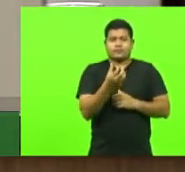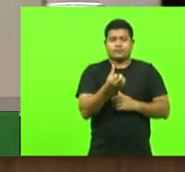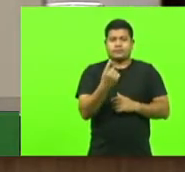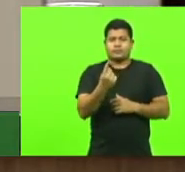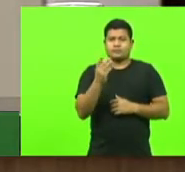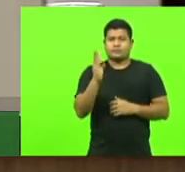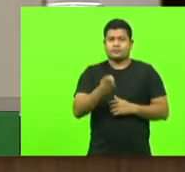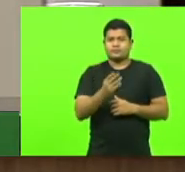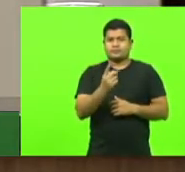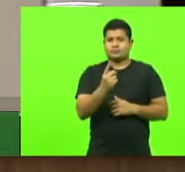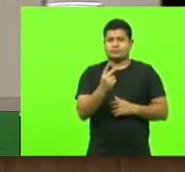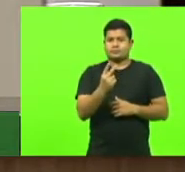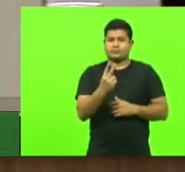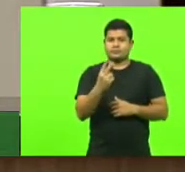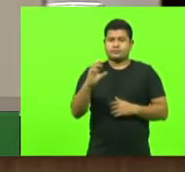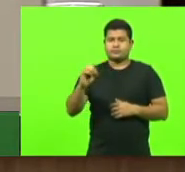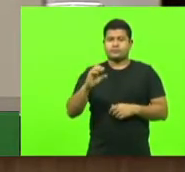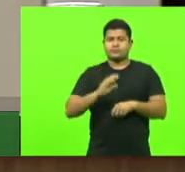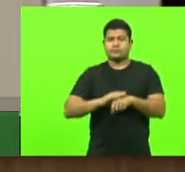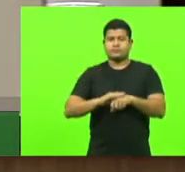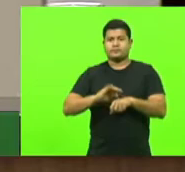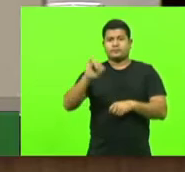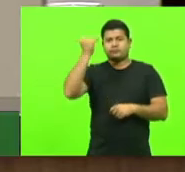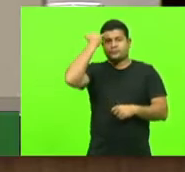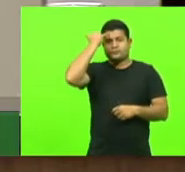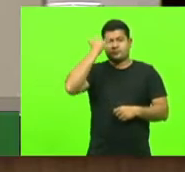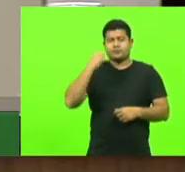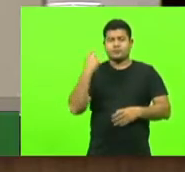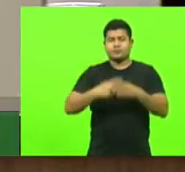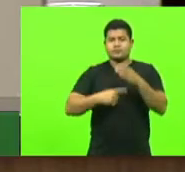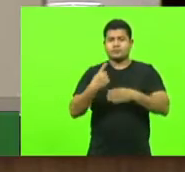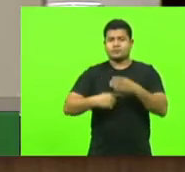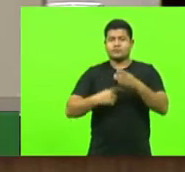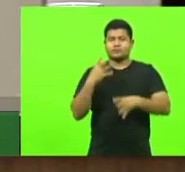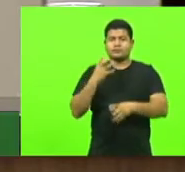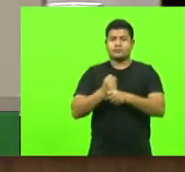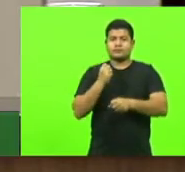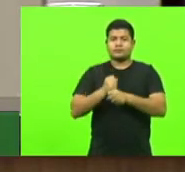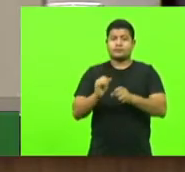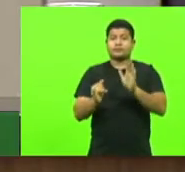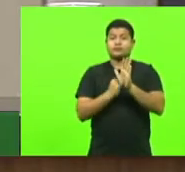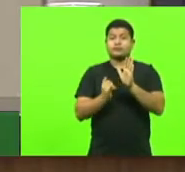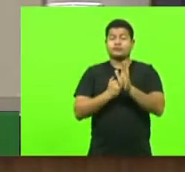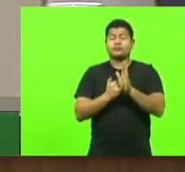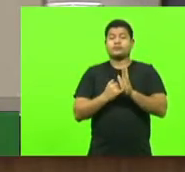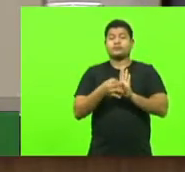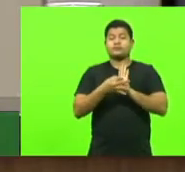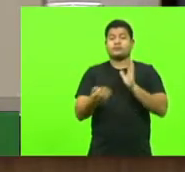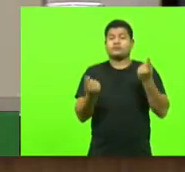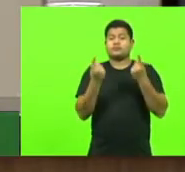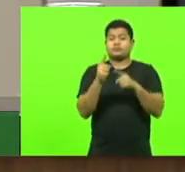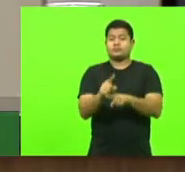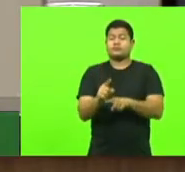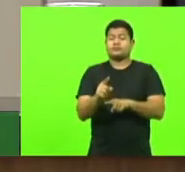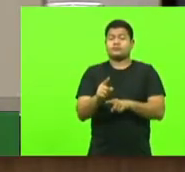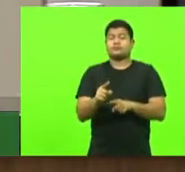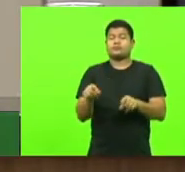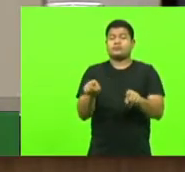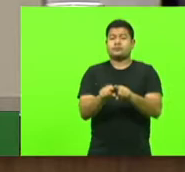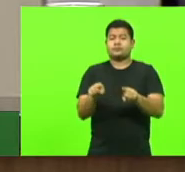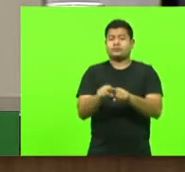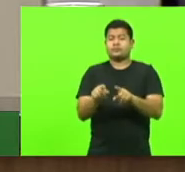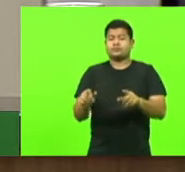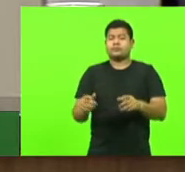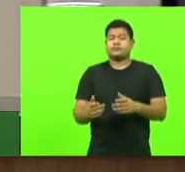361.1/2020, autor deputado Jair Mioto. A Comissão de Finanças e Tributação apresentou parecer contrário às seguintes matérias e que as mesmas terão